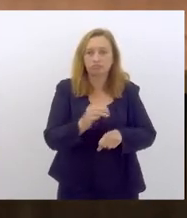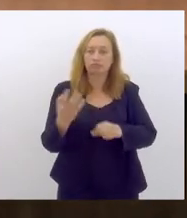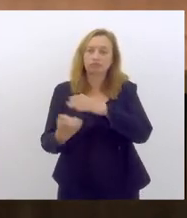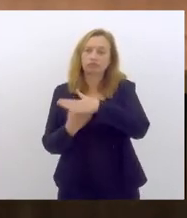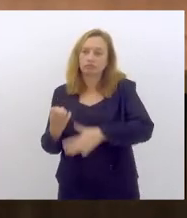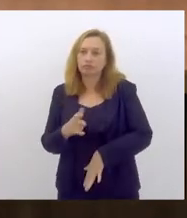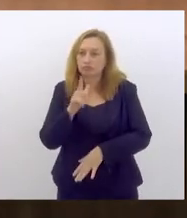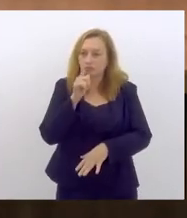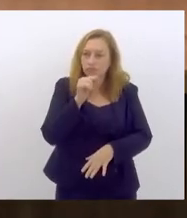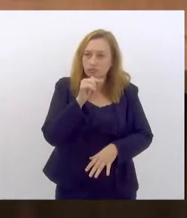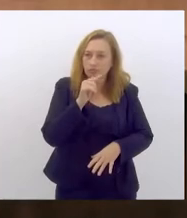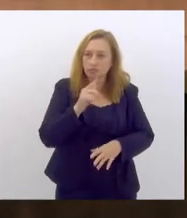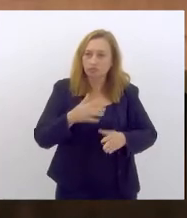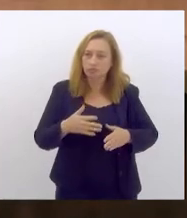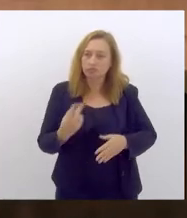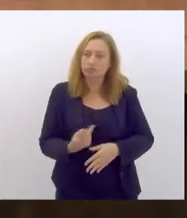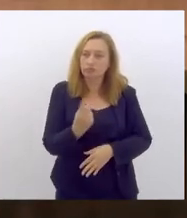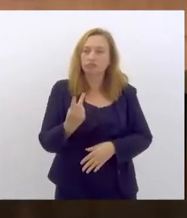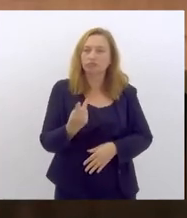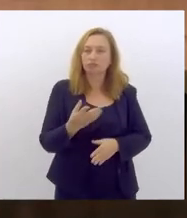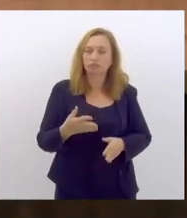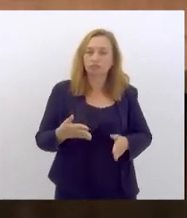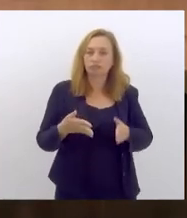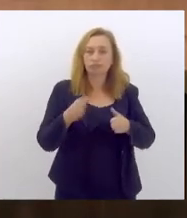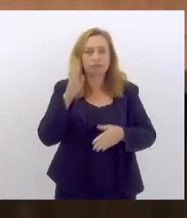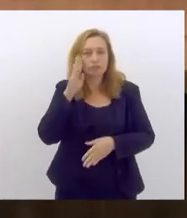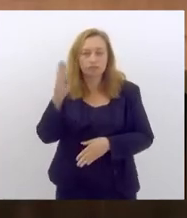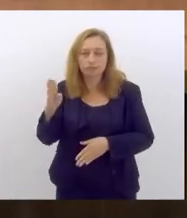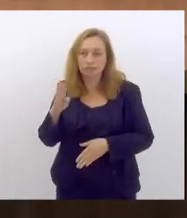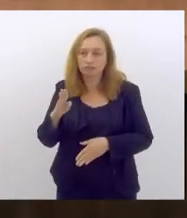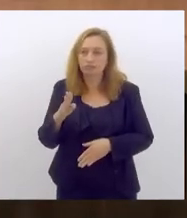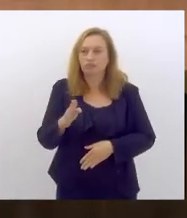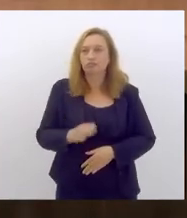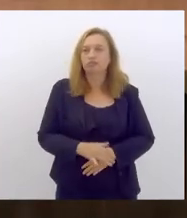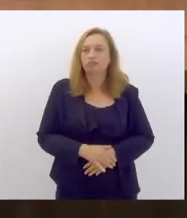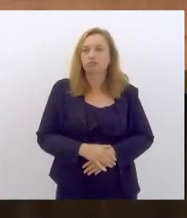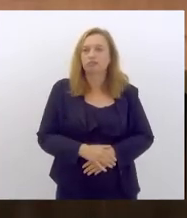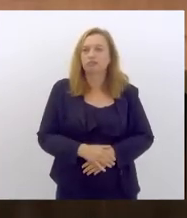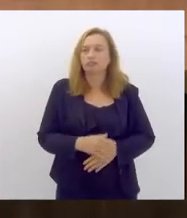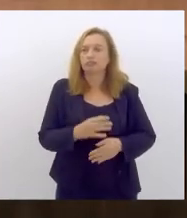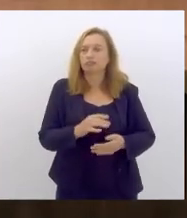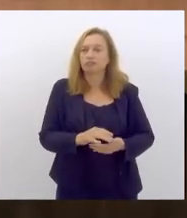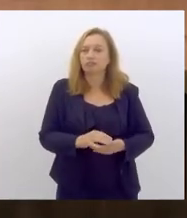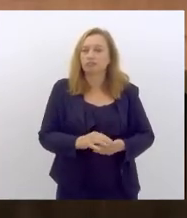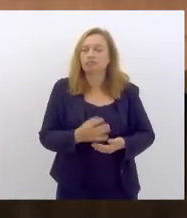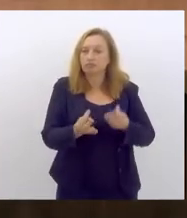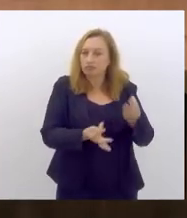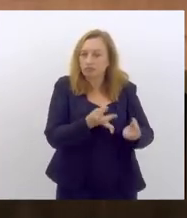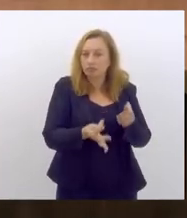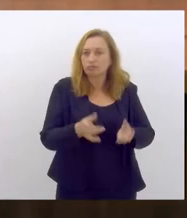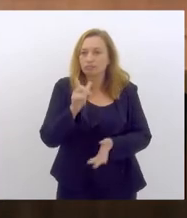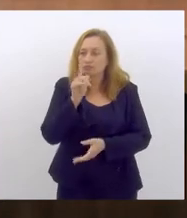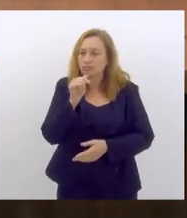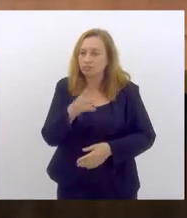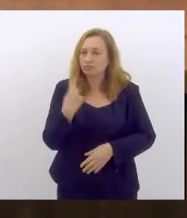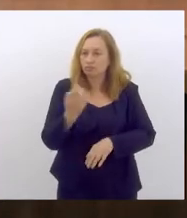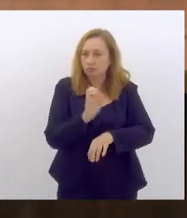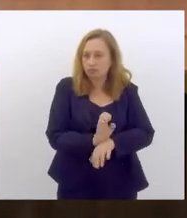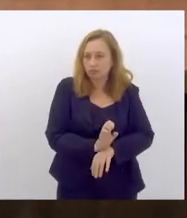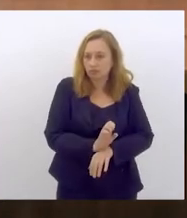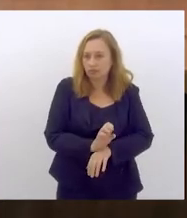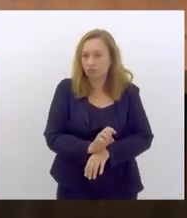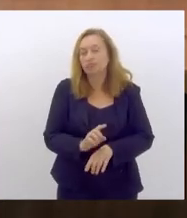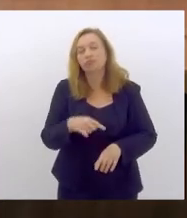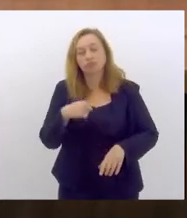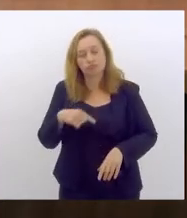tendo atribuição central no que diz respeito à captação e tratamento da água no nosso Estado.